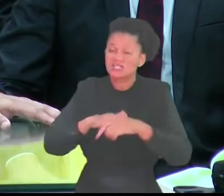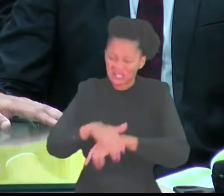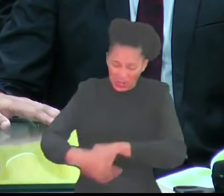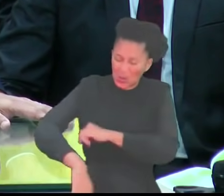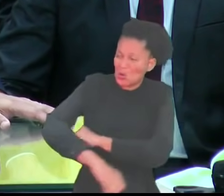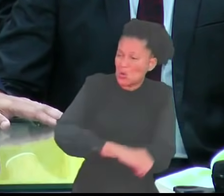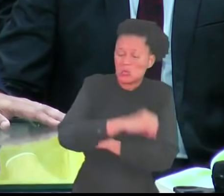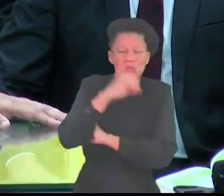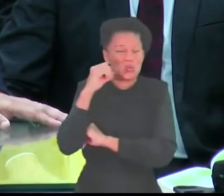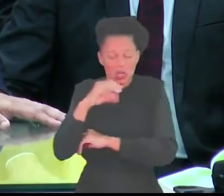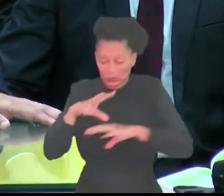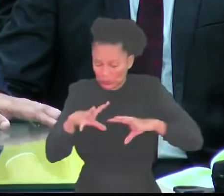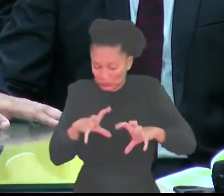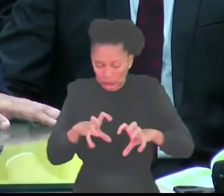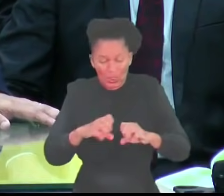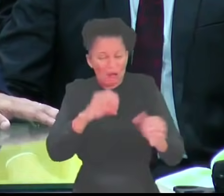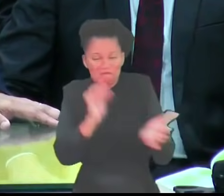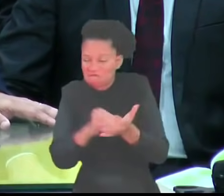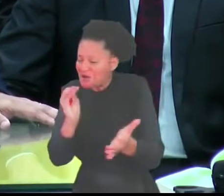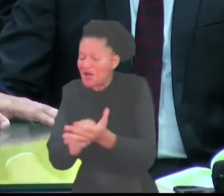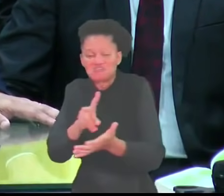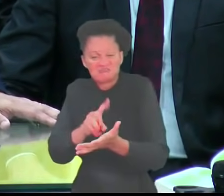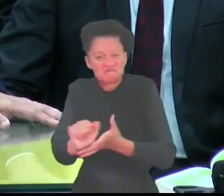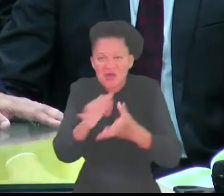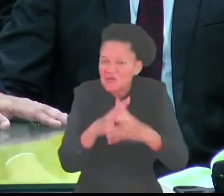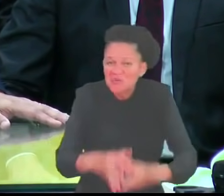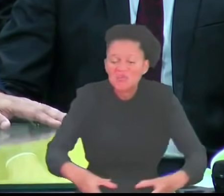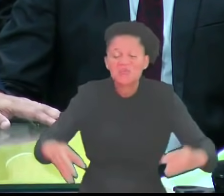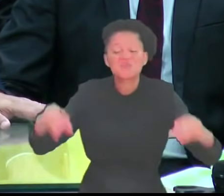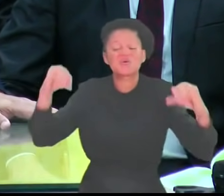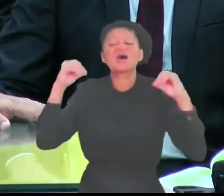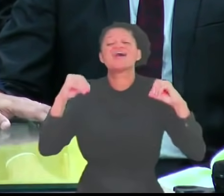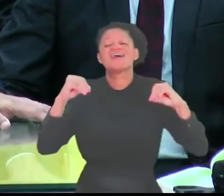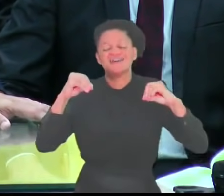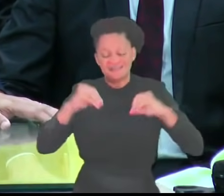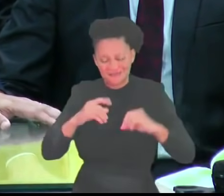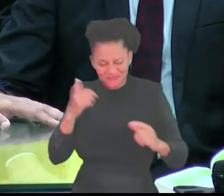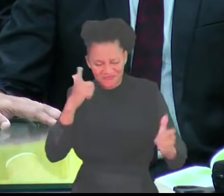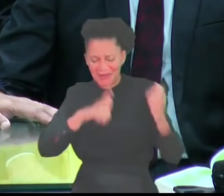essa seca vai passar, esse deserto vai encher de água.